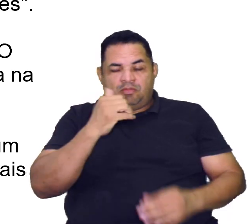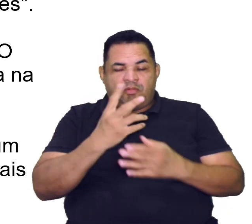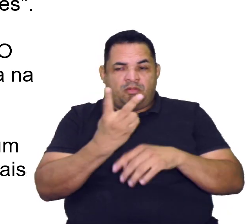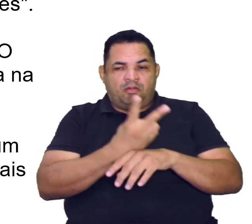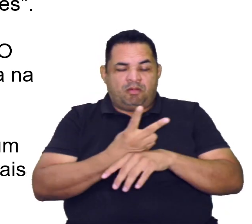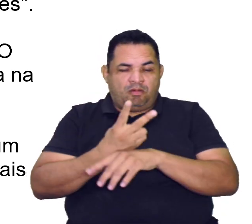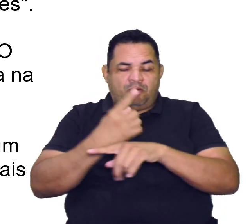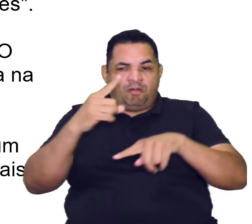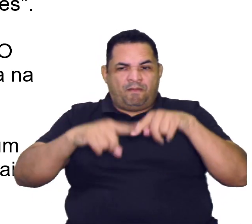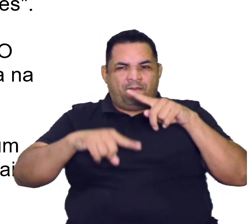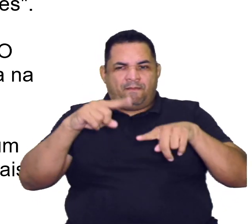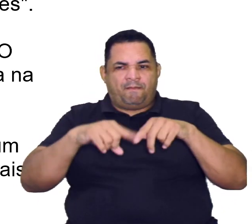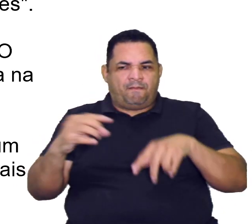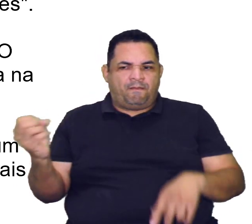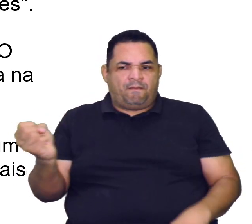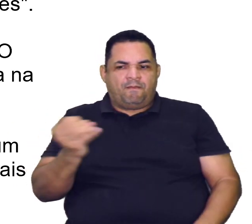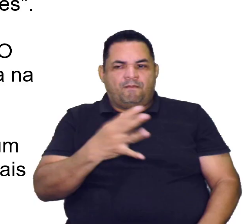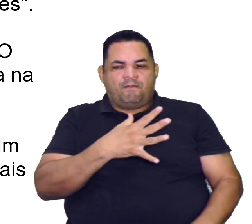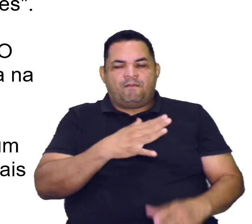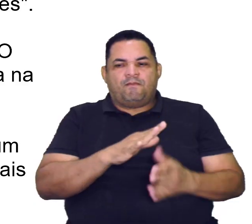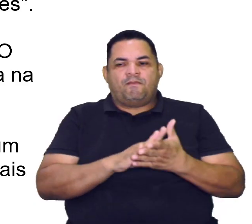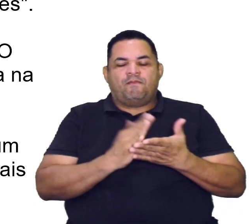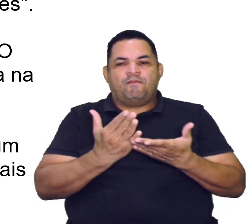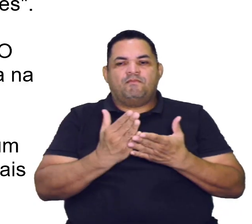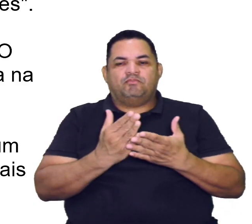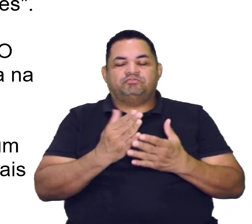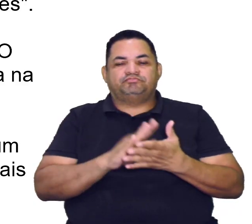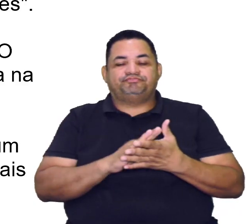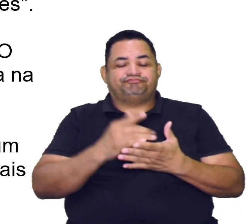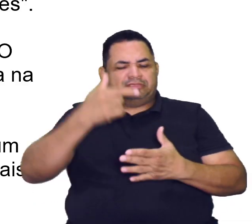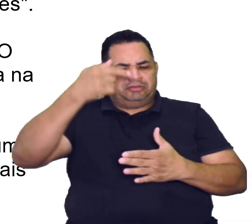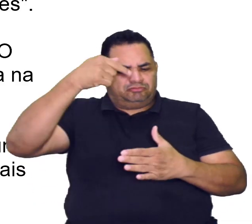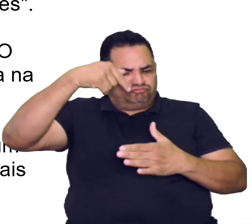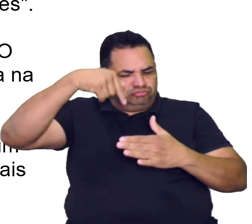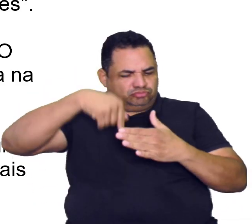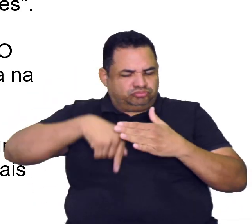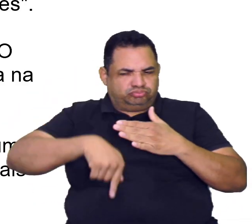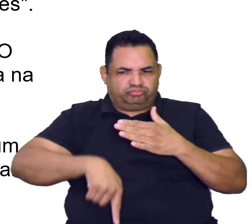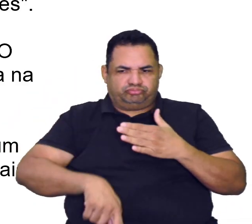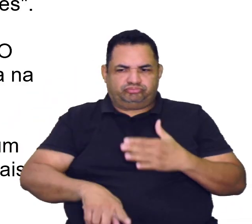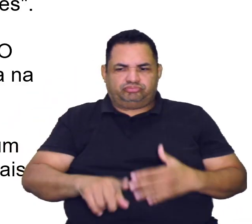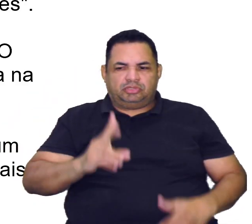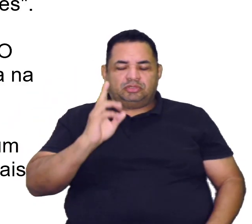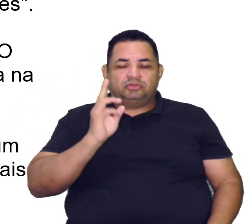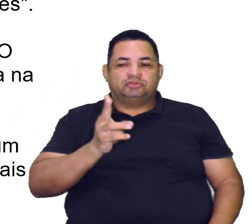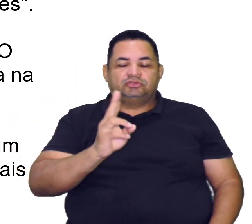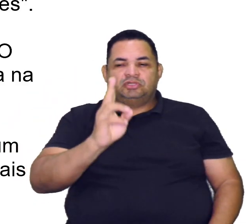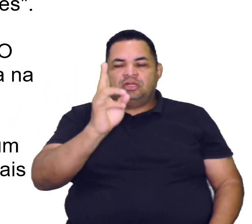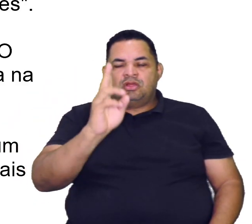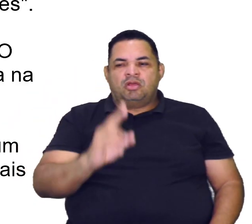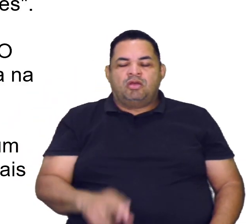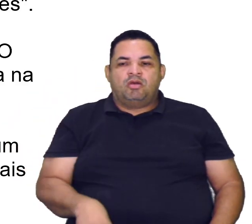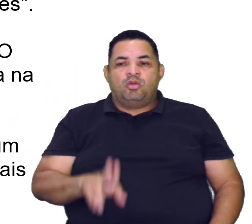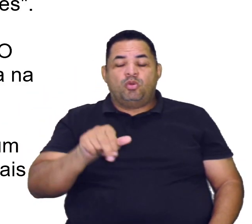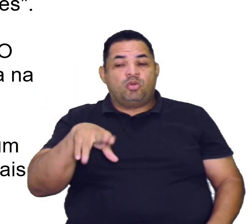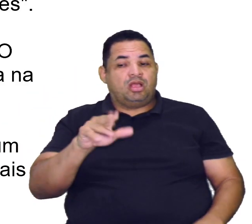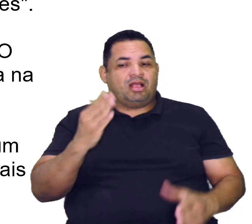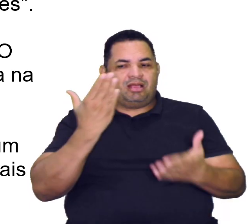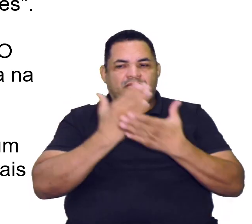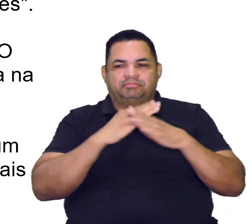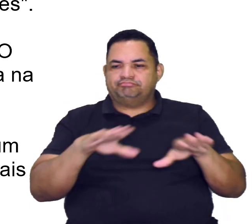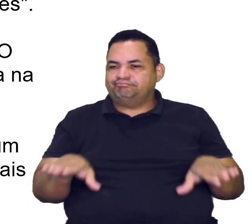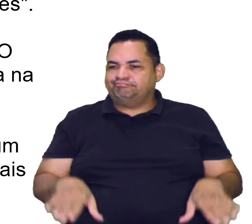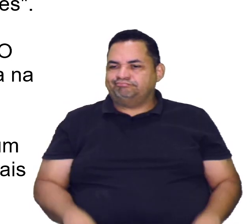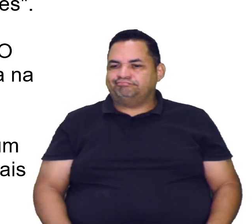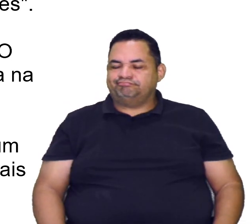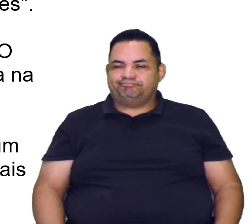e a busca por produtos inovadores, é um buraco sem fim, gente. É um buraco sem fim.